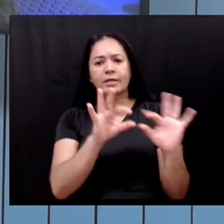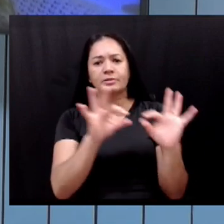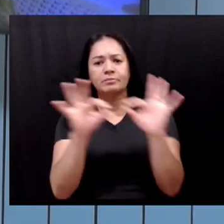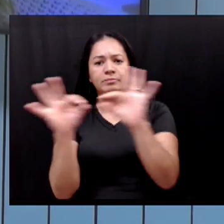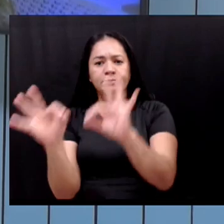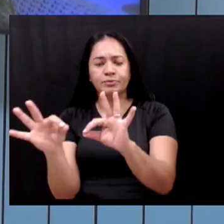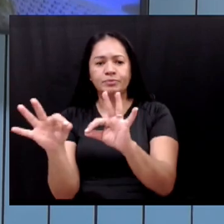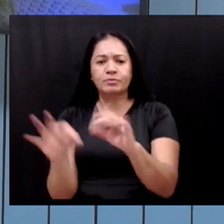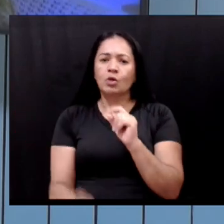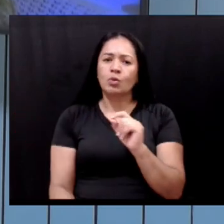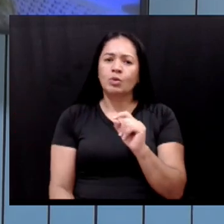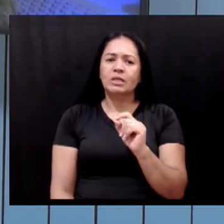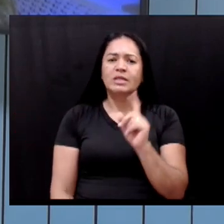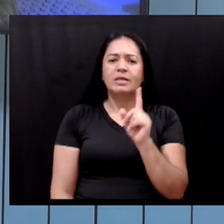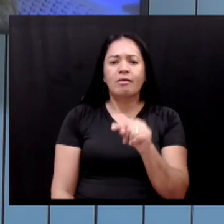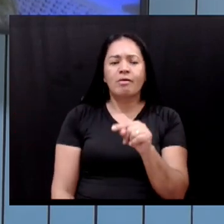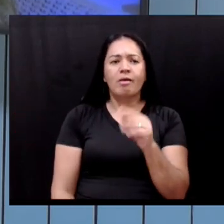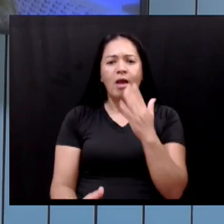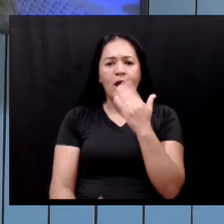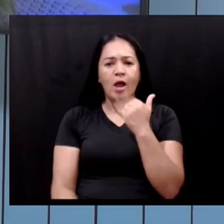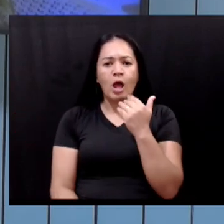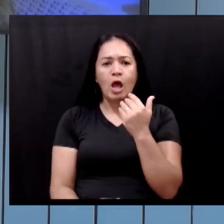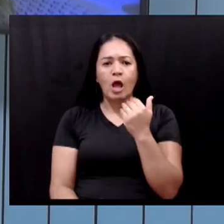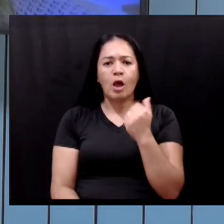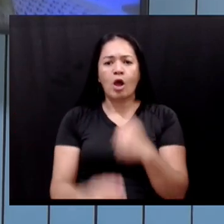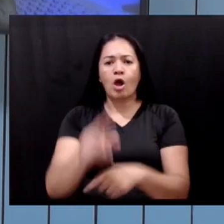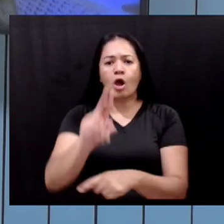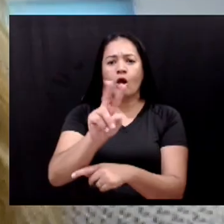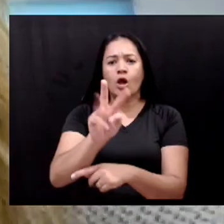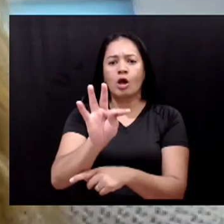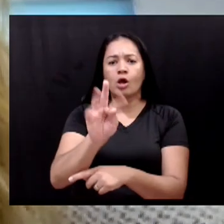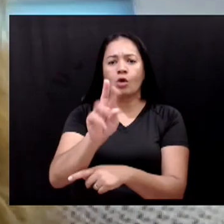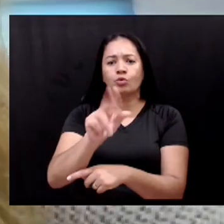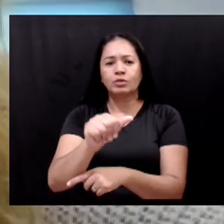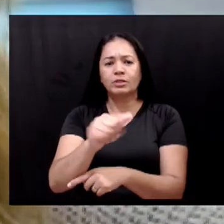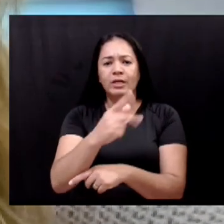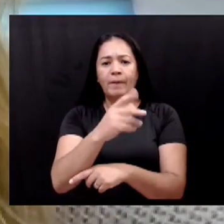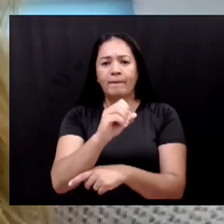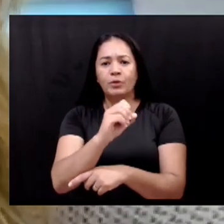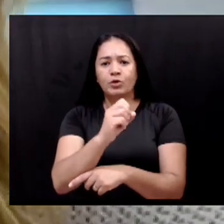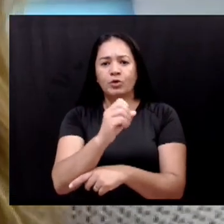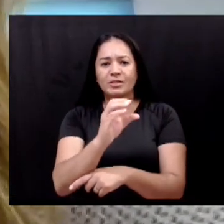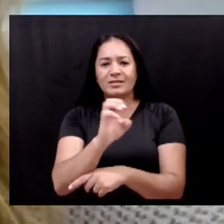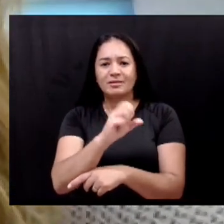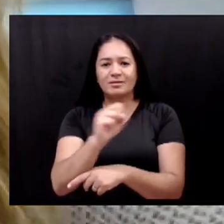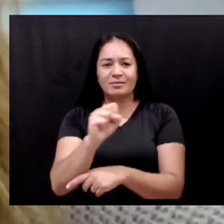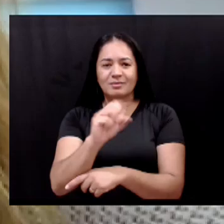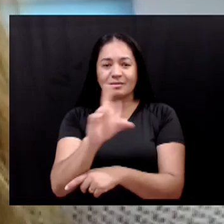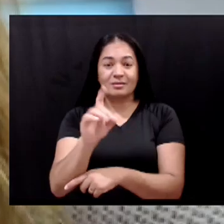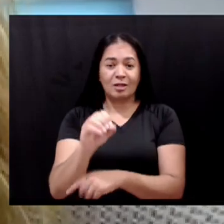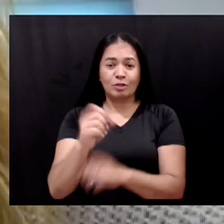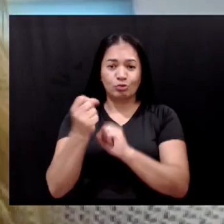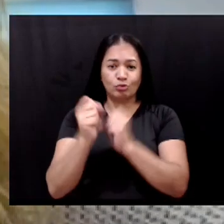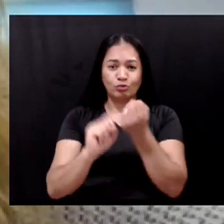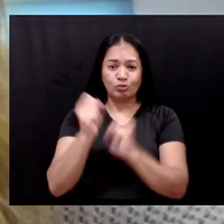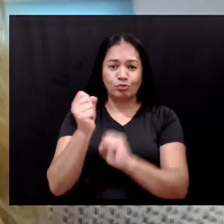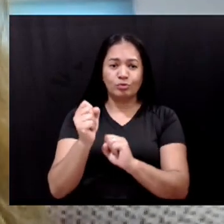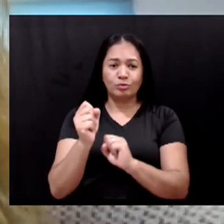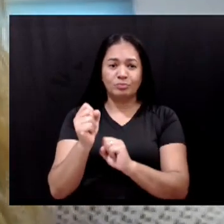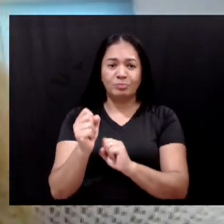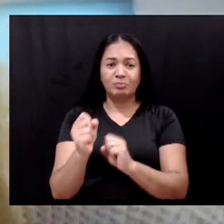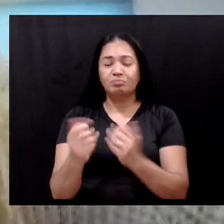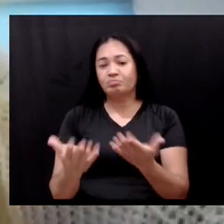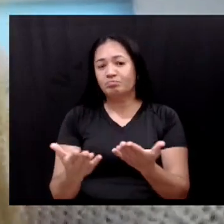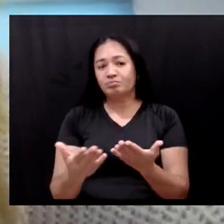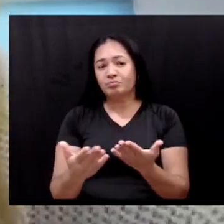os alimentos ultraprocessados. Os alimentos ultraprocessados são aqueles que passam